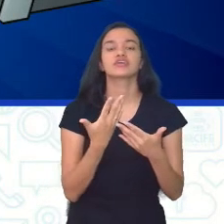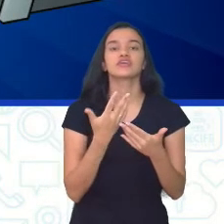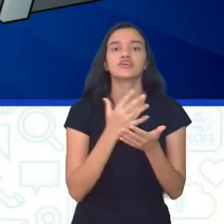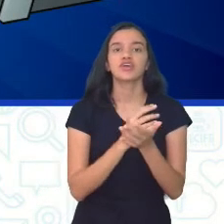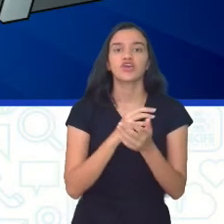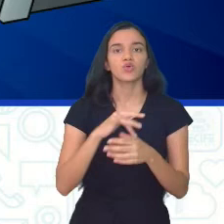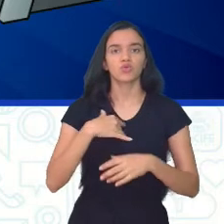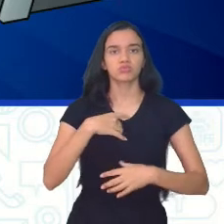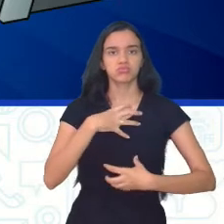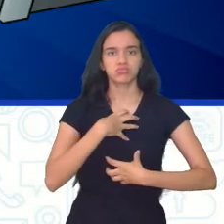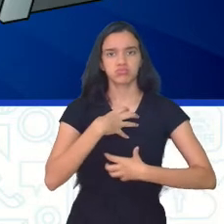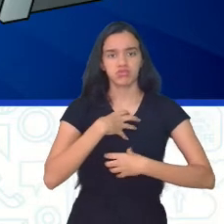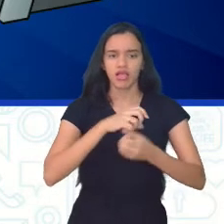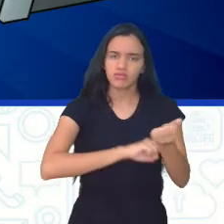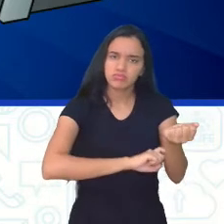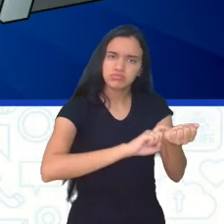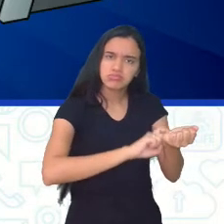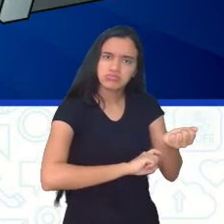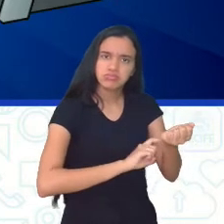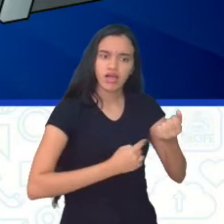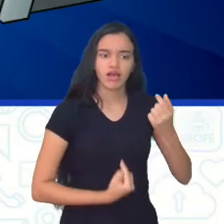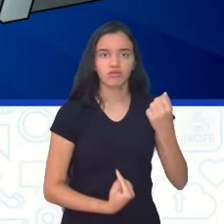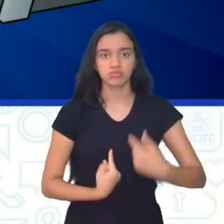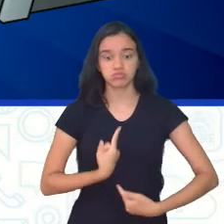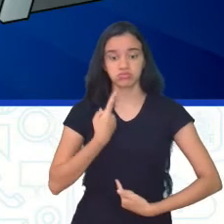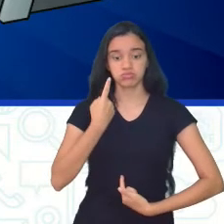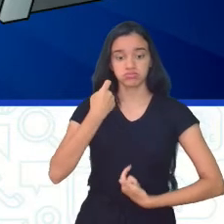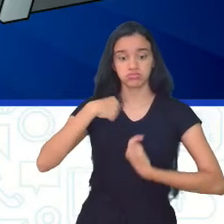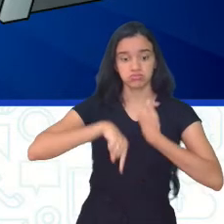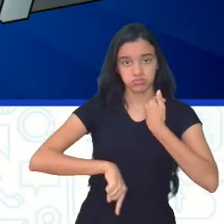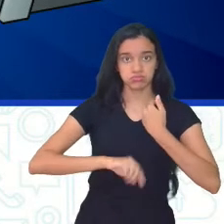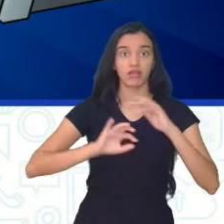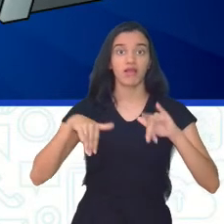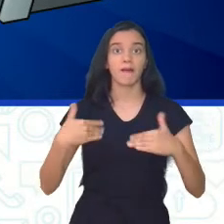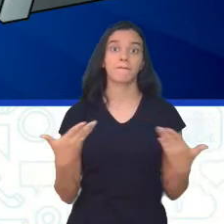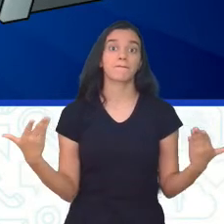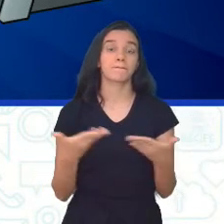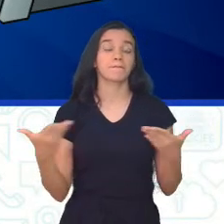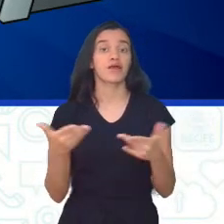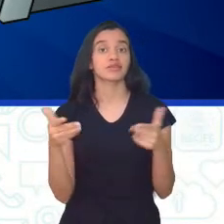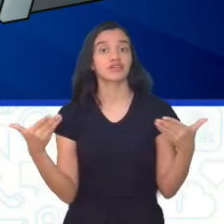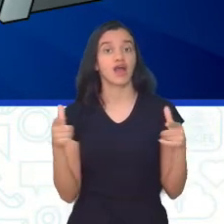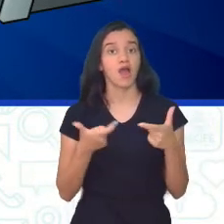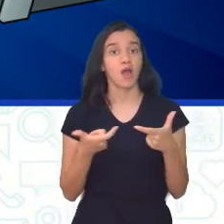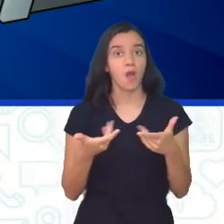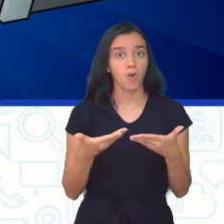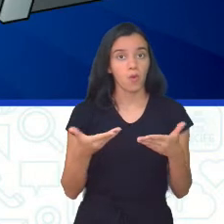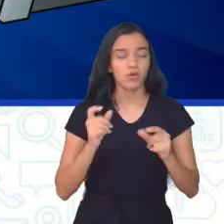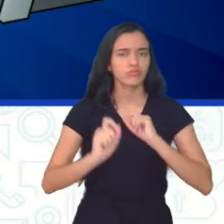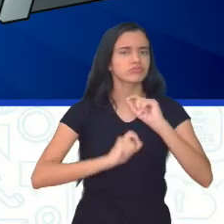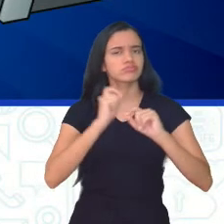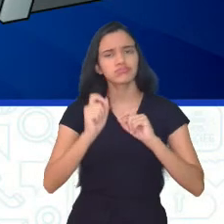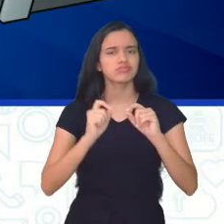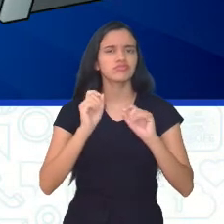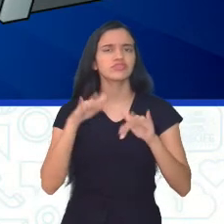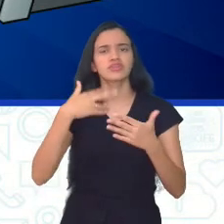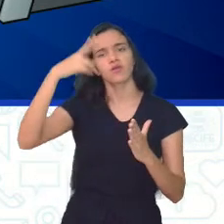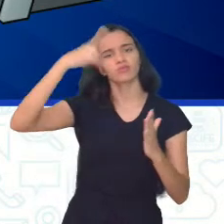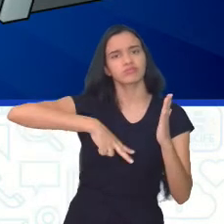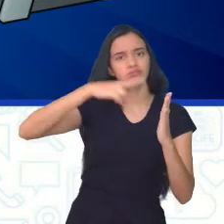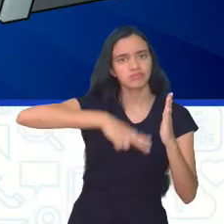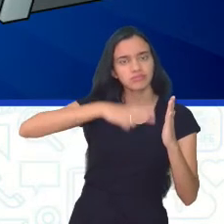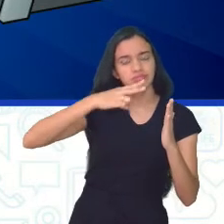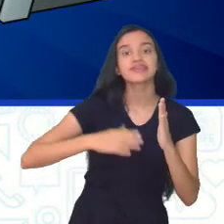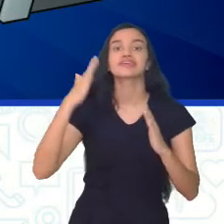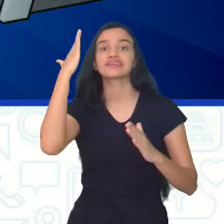têm uma subdivisão de função, mas a subdivisão maior aqui que acontece é para a gente poder fazer uma boa leitura